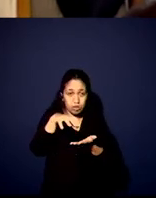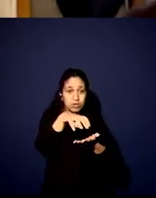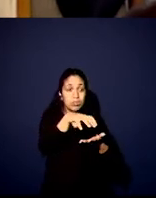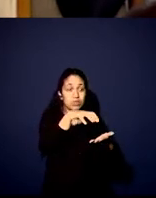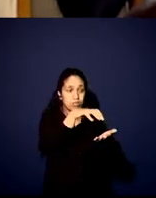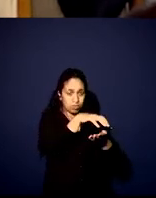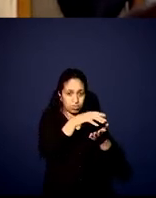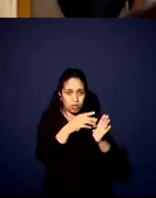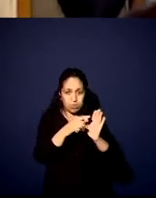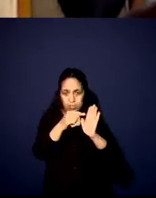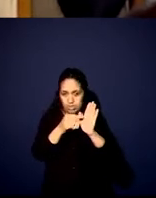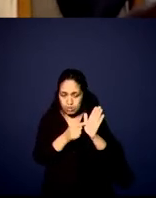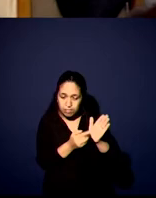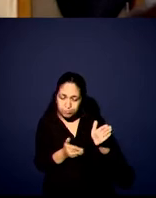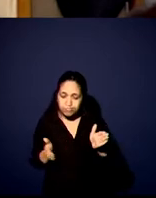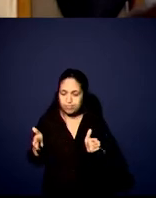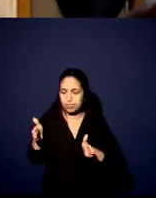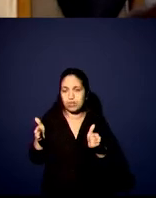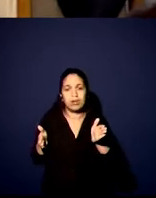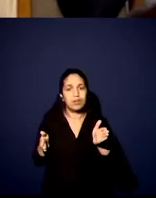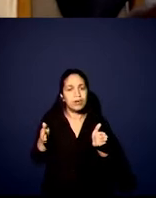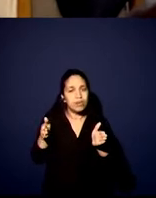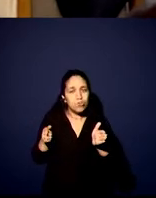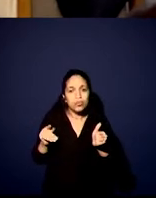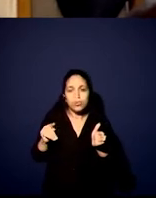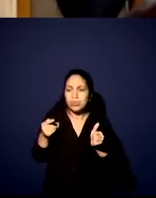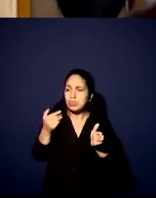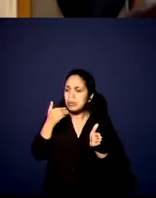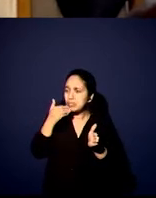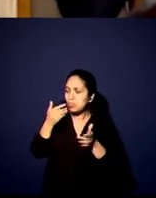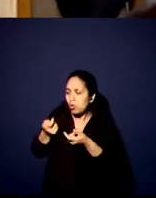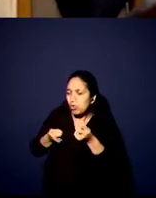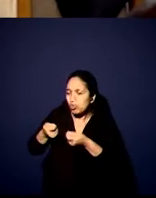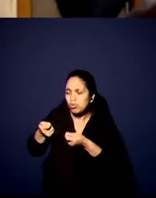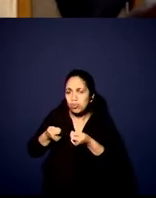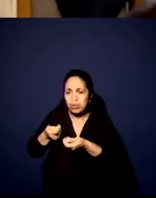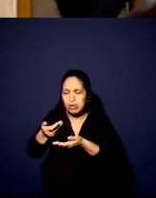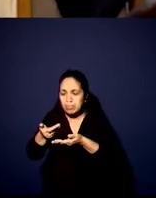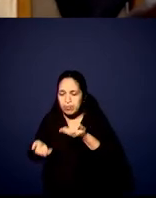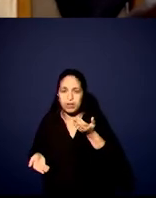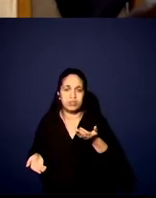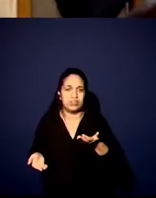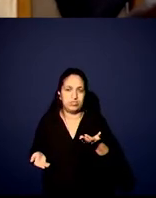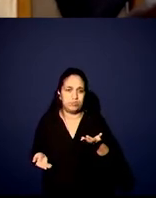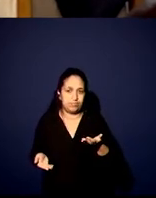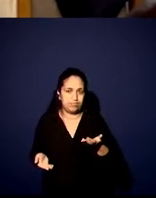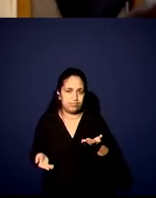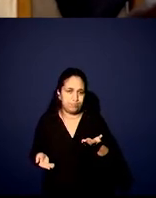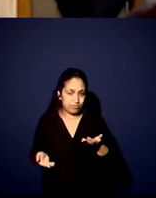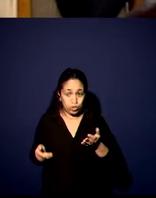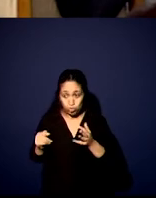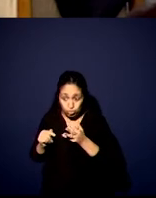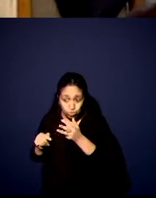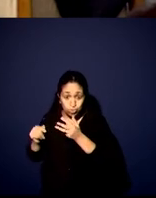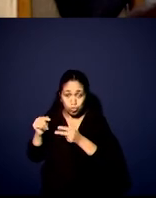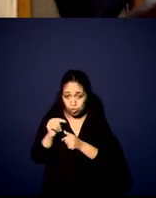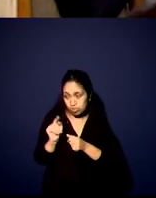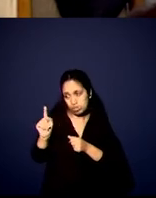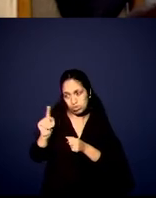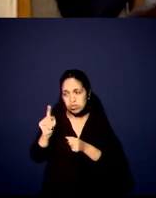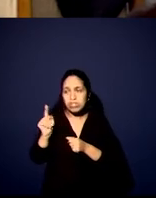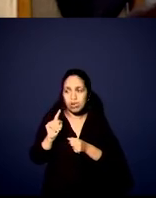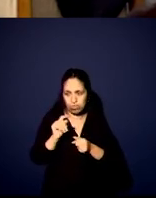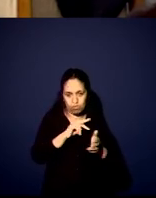e dá um mandato e que você perde um controle da atividade e fim delas então muitas vezes não são todas Tem muitas que